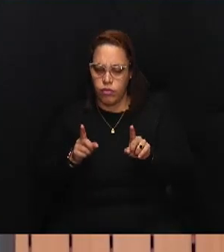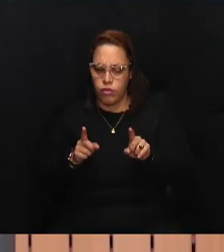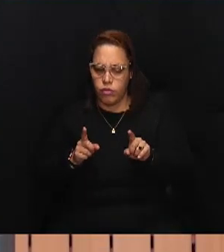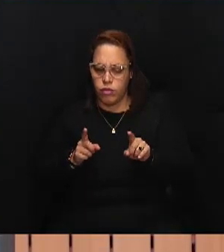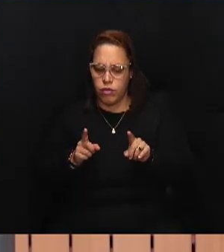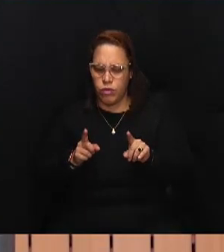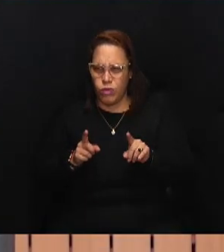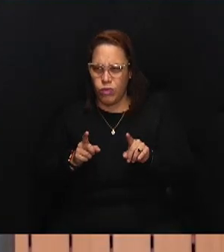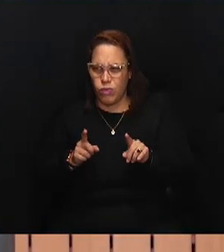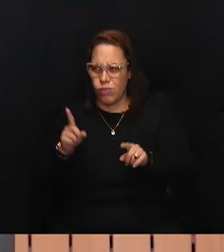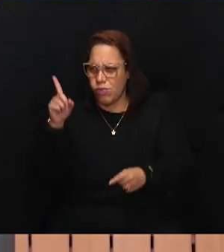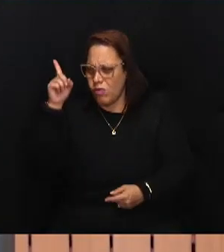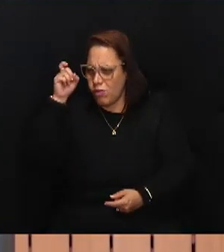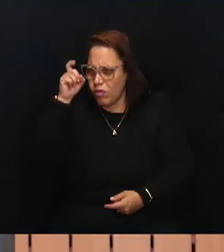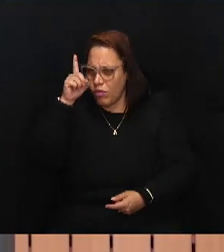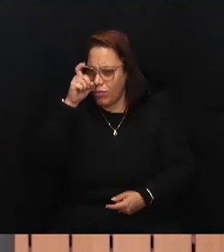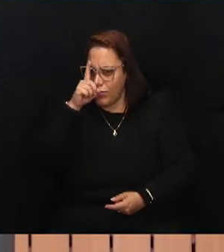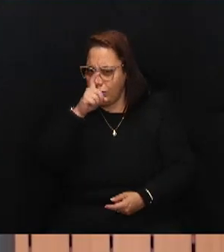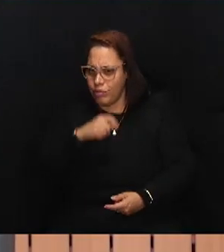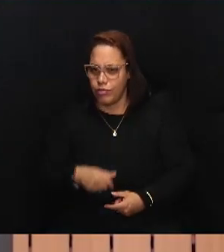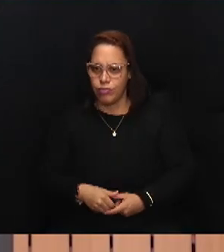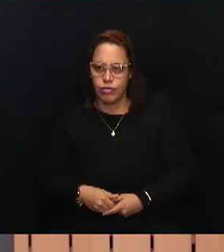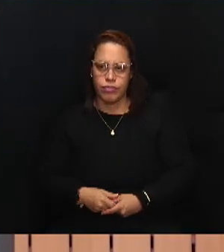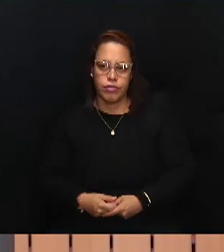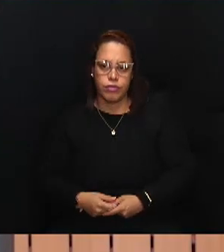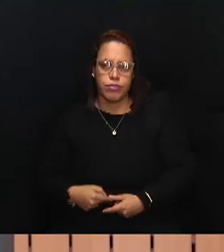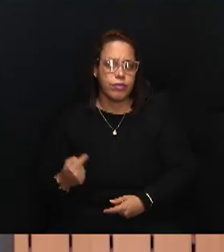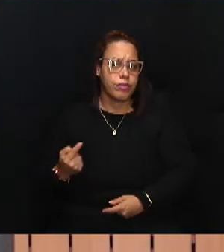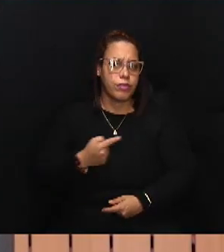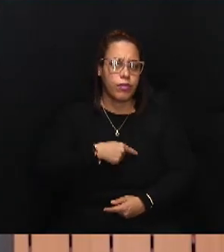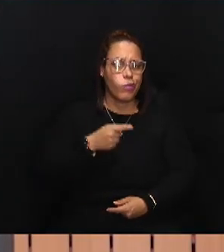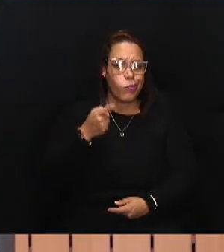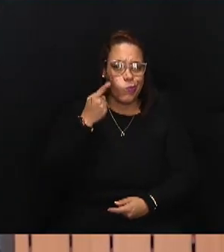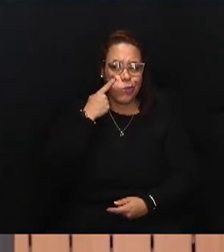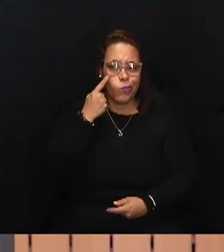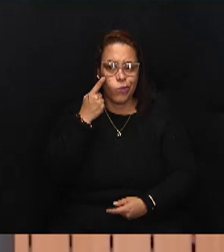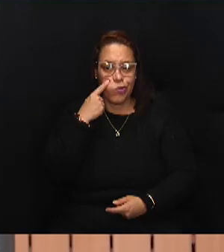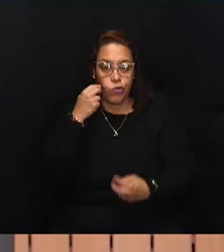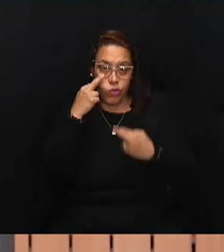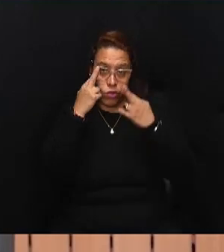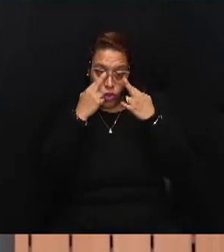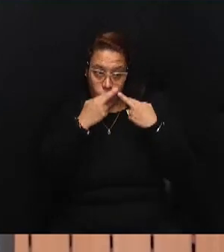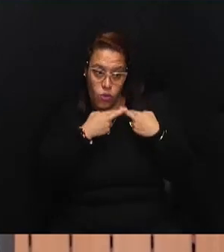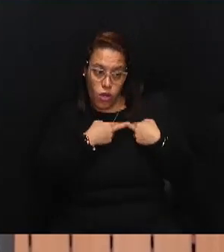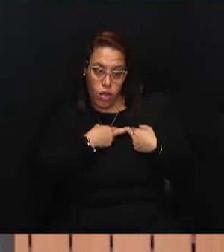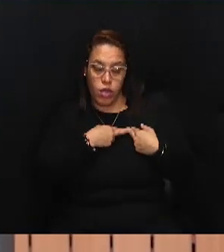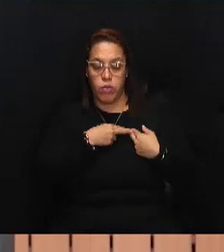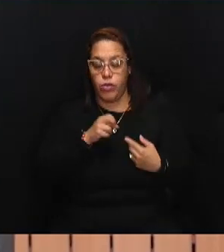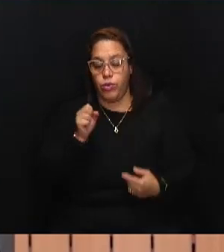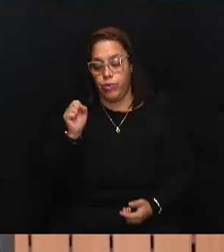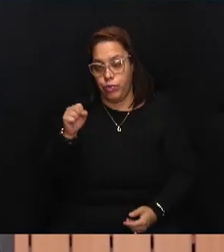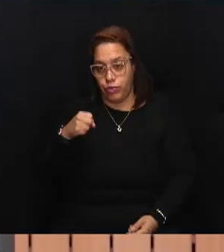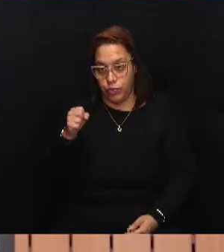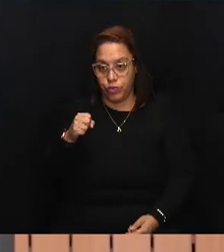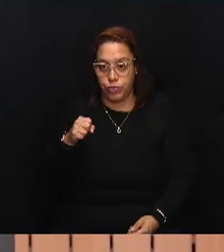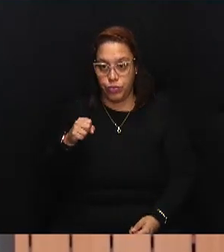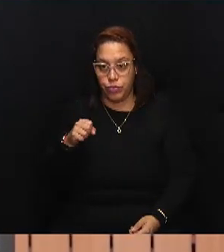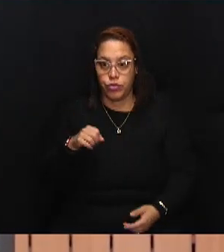o grande desafio que nós vemos é o respeito mesmo, né? Quando